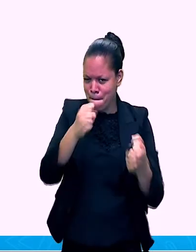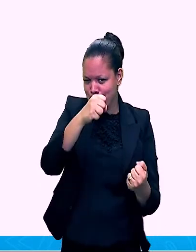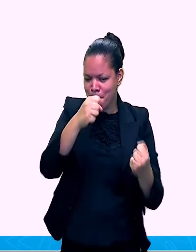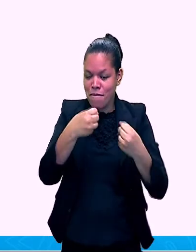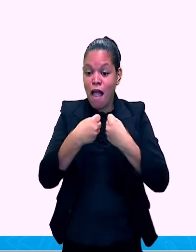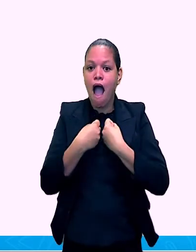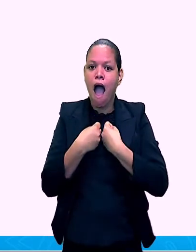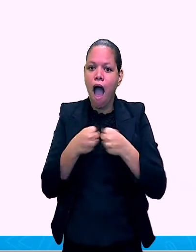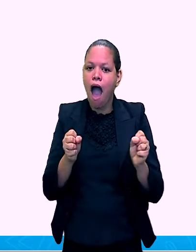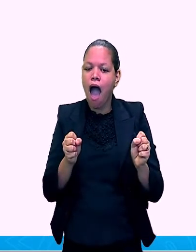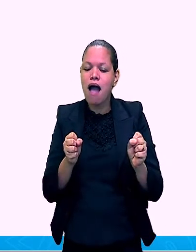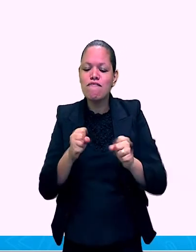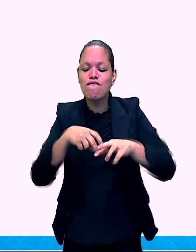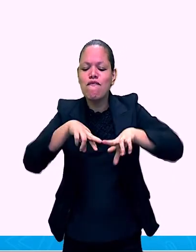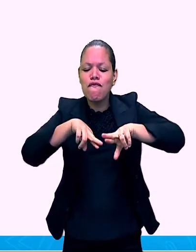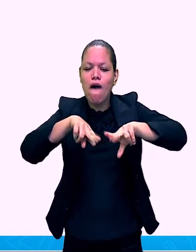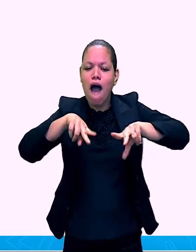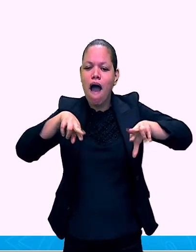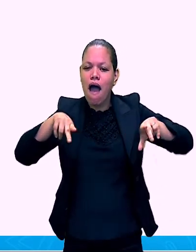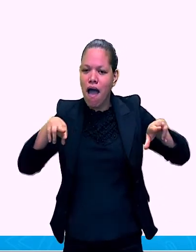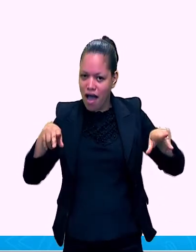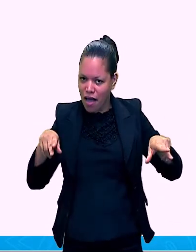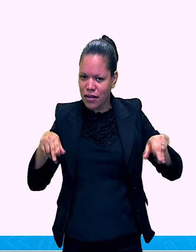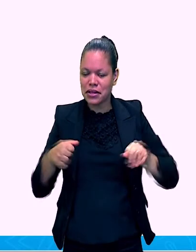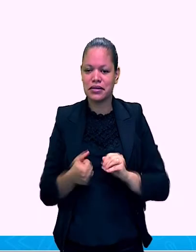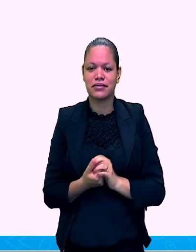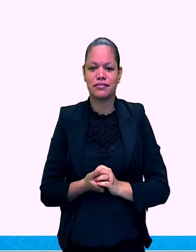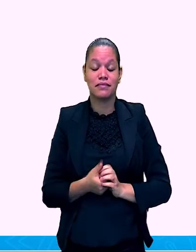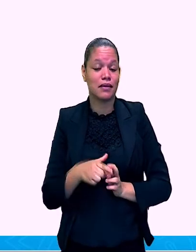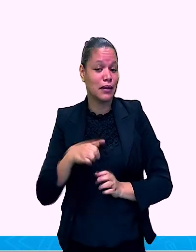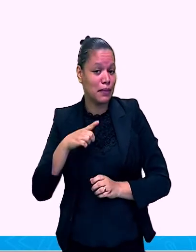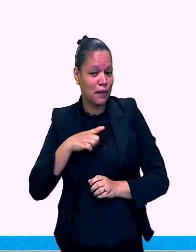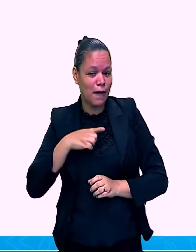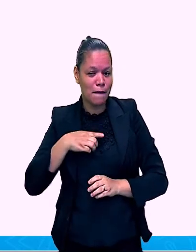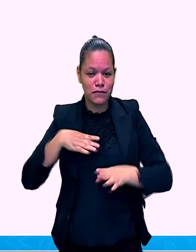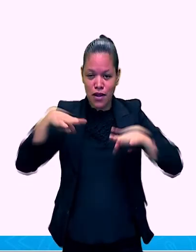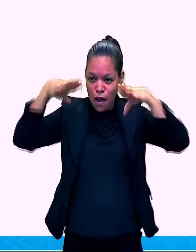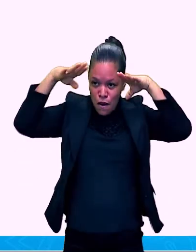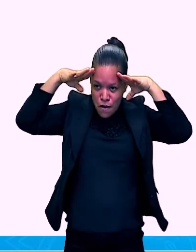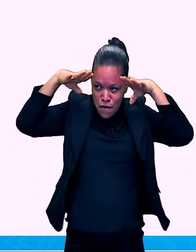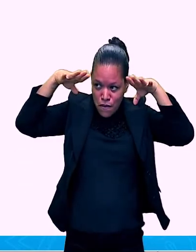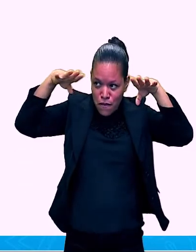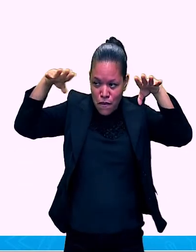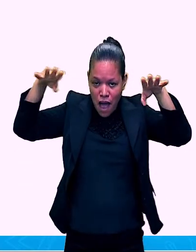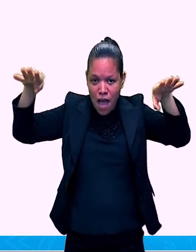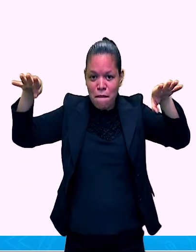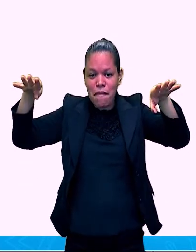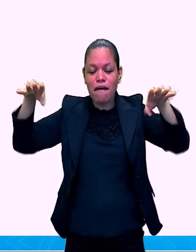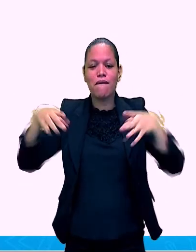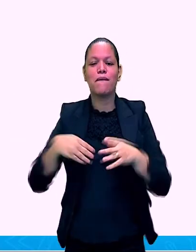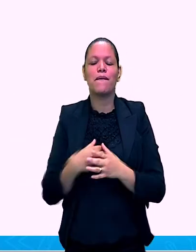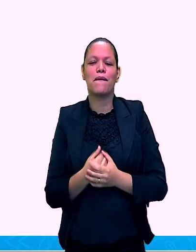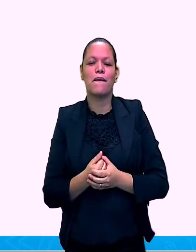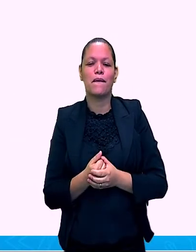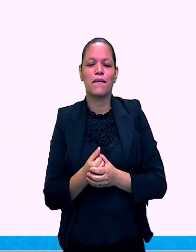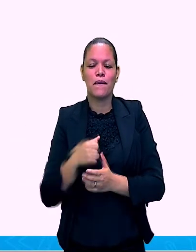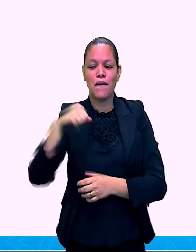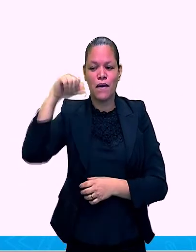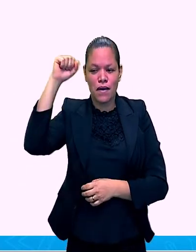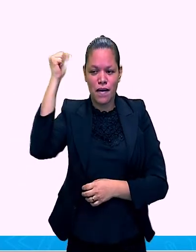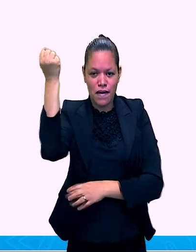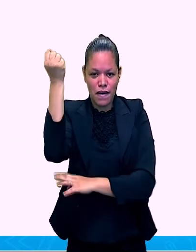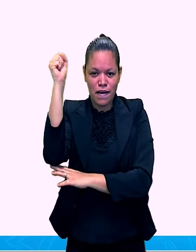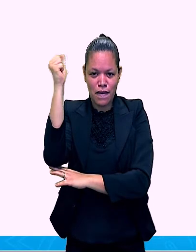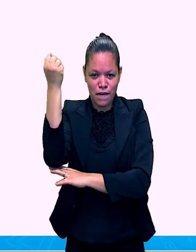nós temos então aeroportos, hidrovias, ferrovias, rodovias